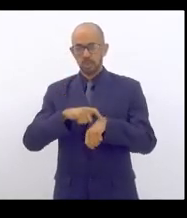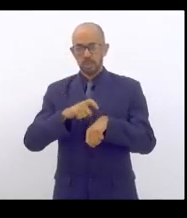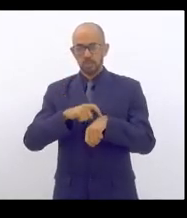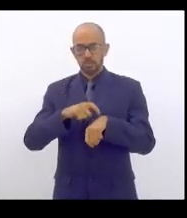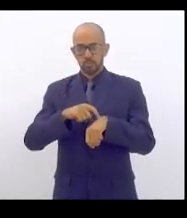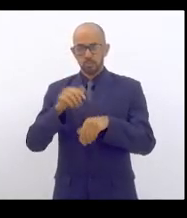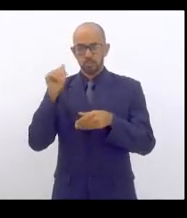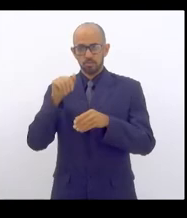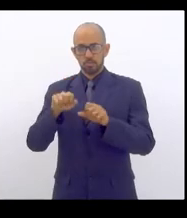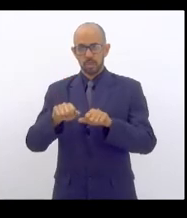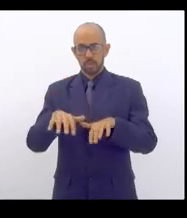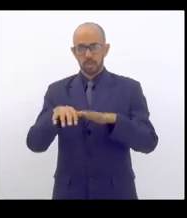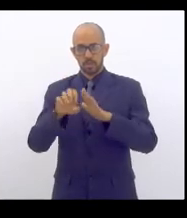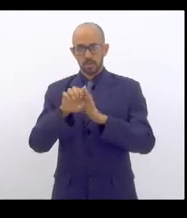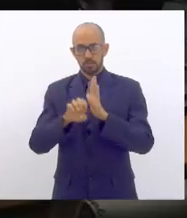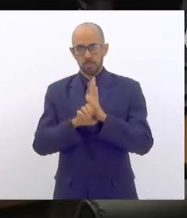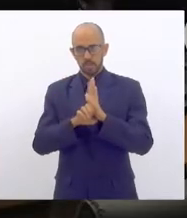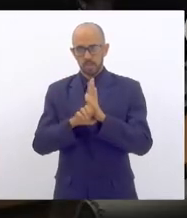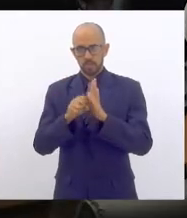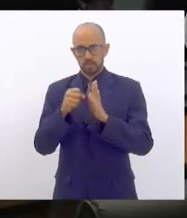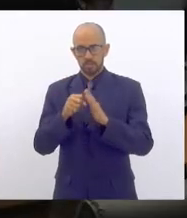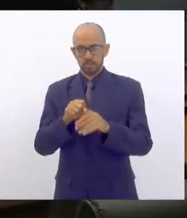momento de plenário agora.